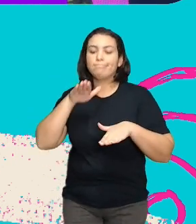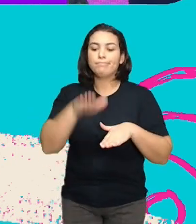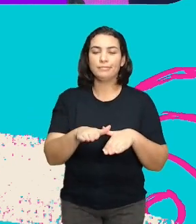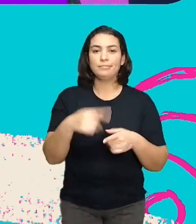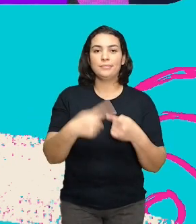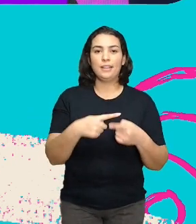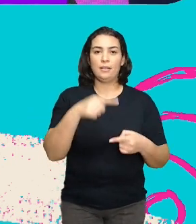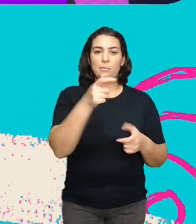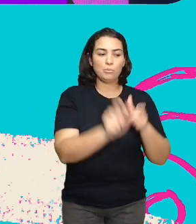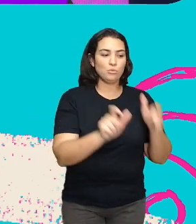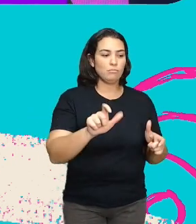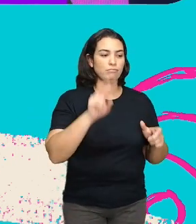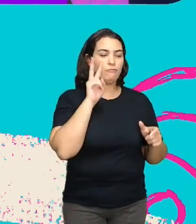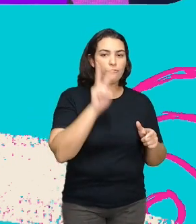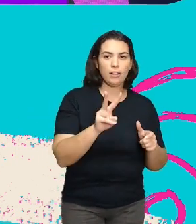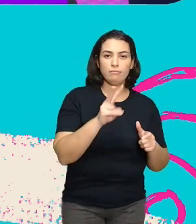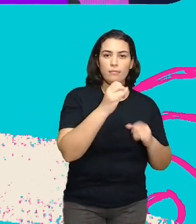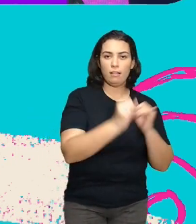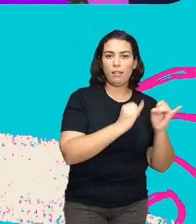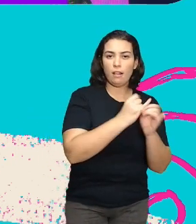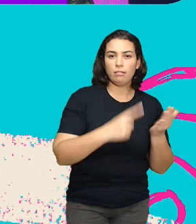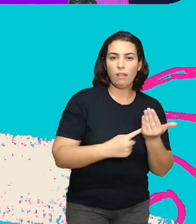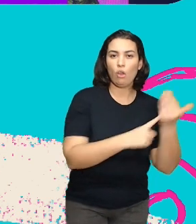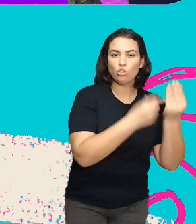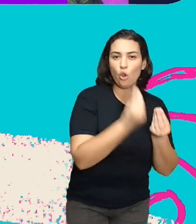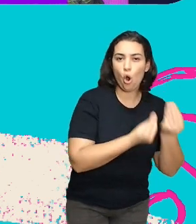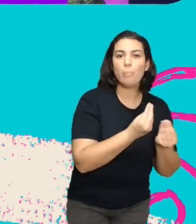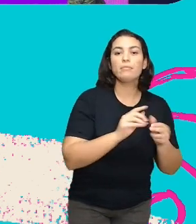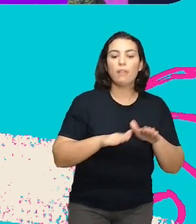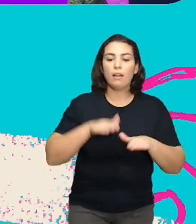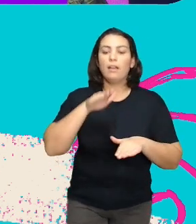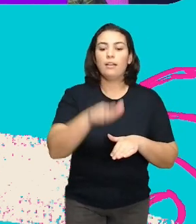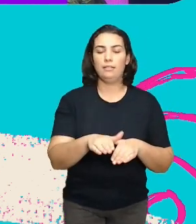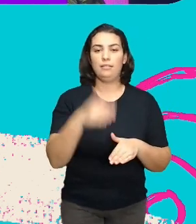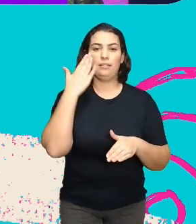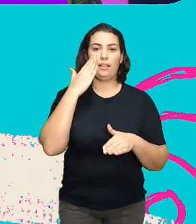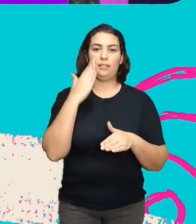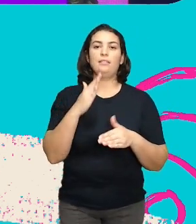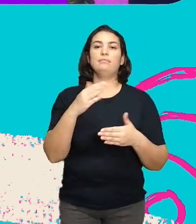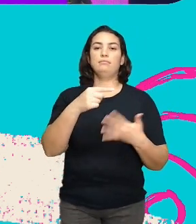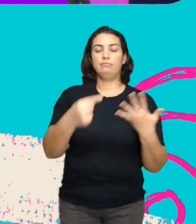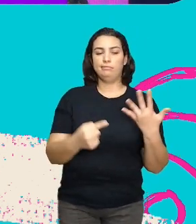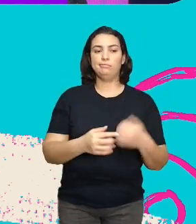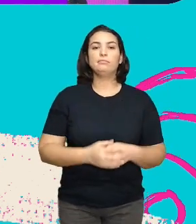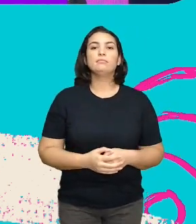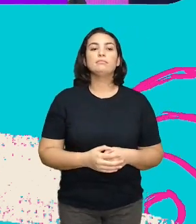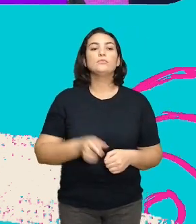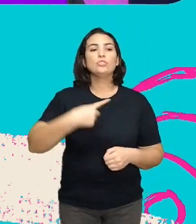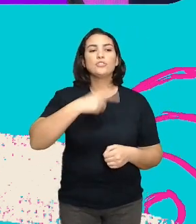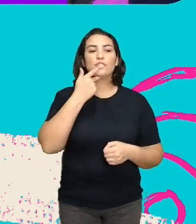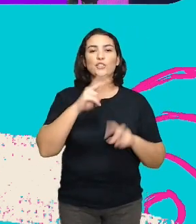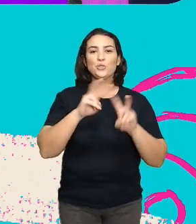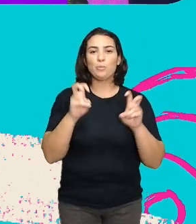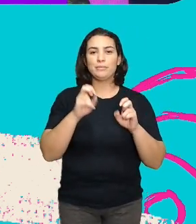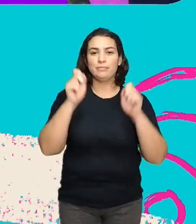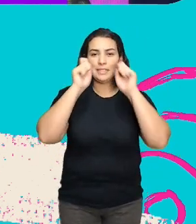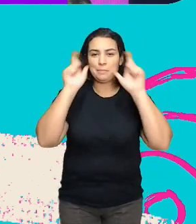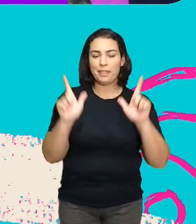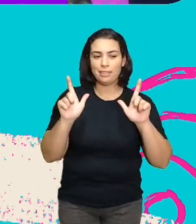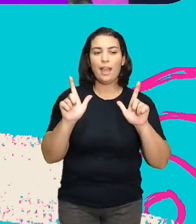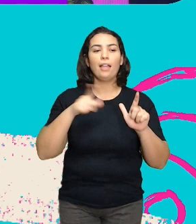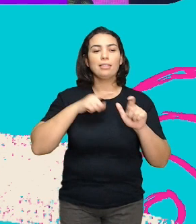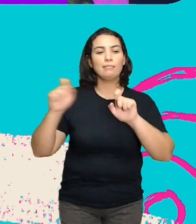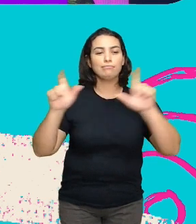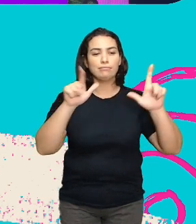é o momento do ensino fundamental. Quando a gente fala de despertar, essa aqui é uma foto